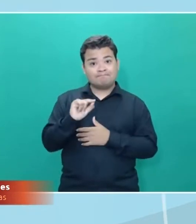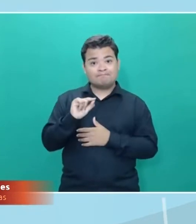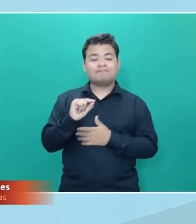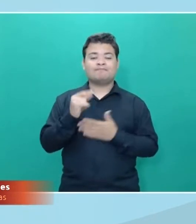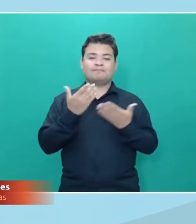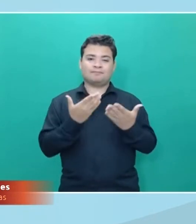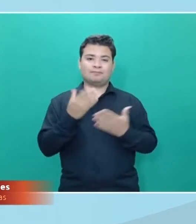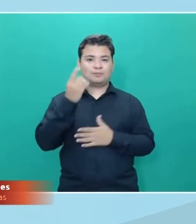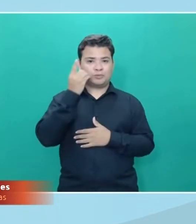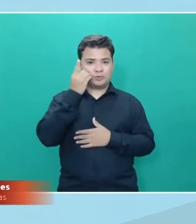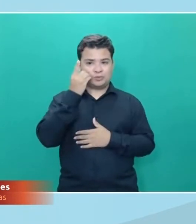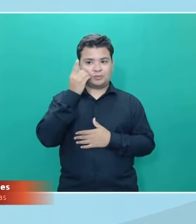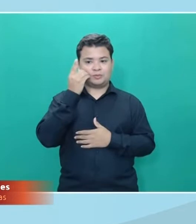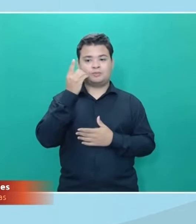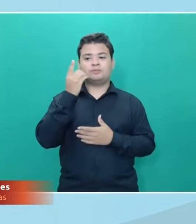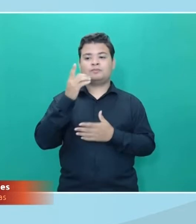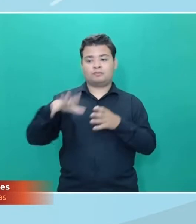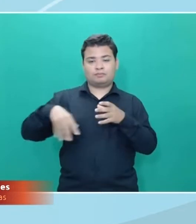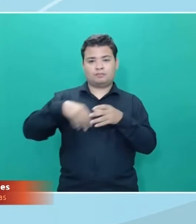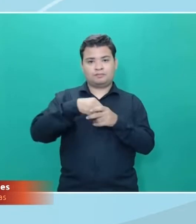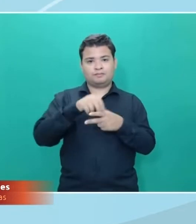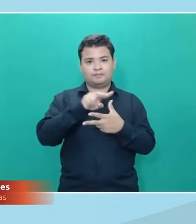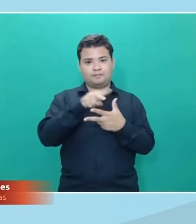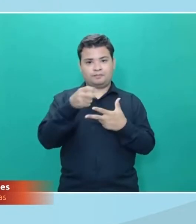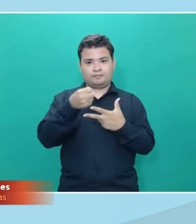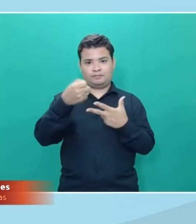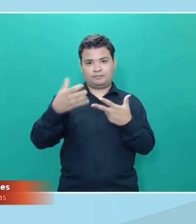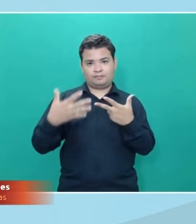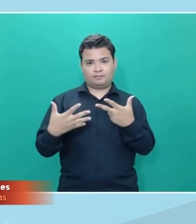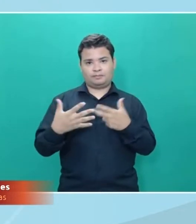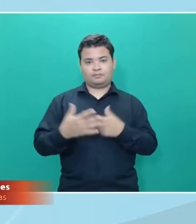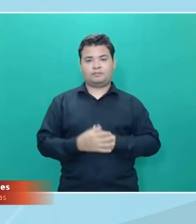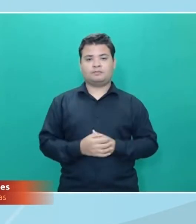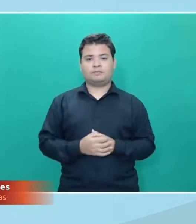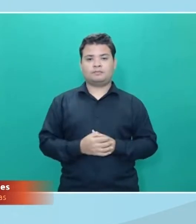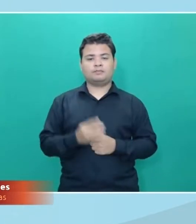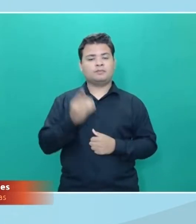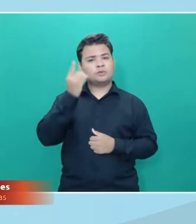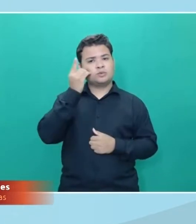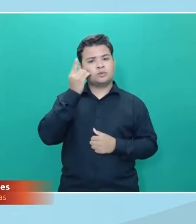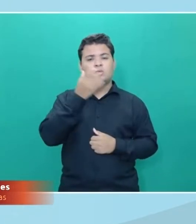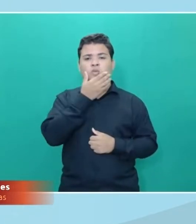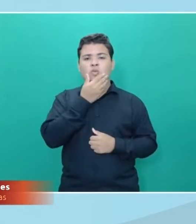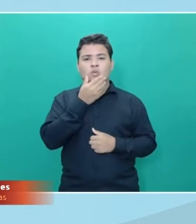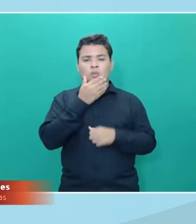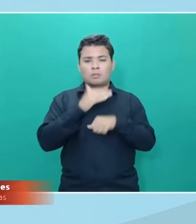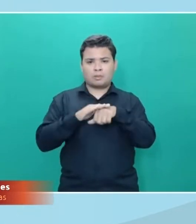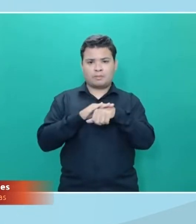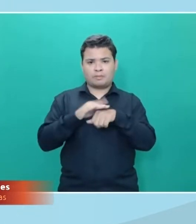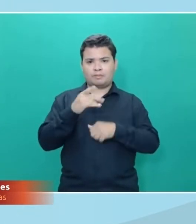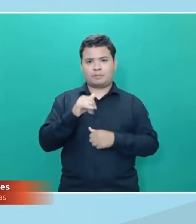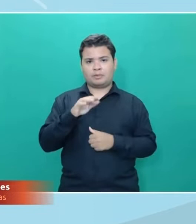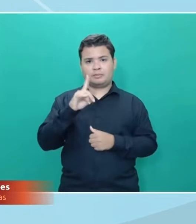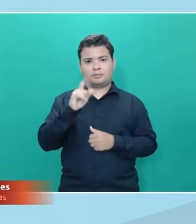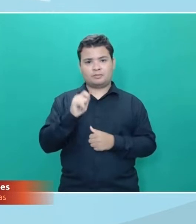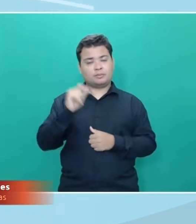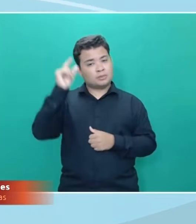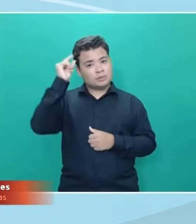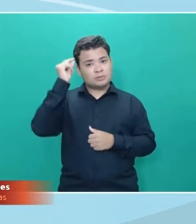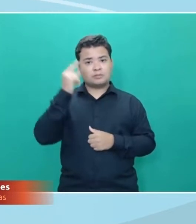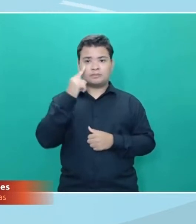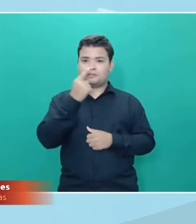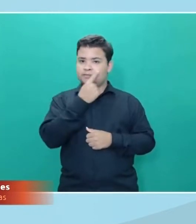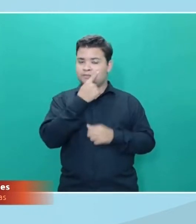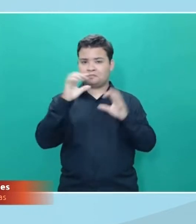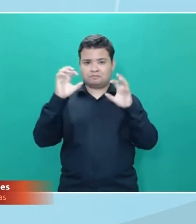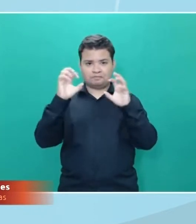Diogo Marques, integrante do Labitave. O Diogo é um homem de pele parda, tem cabelos e olhos escuros